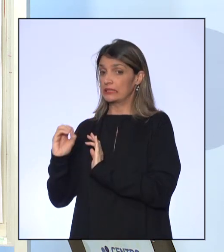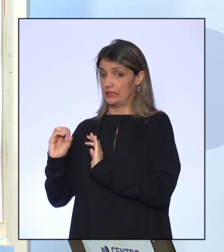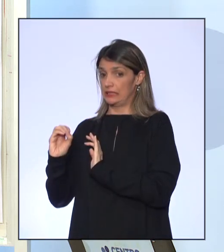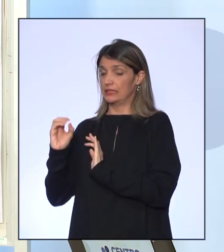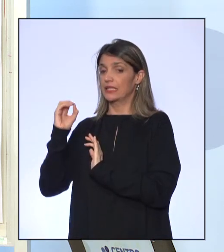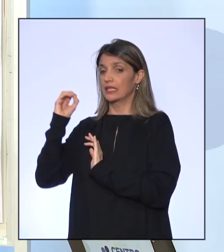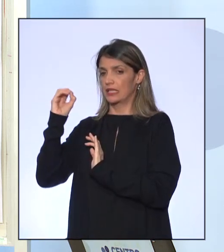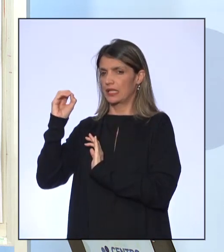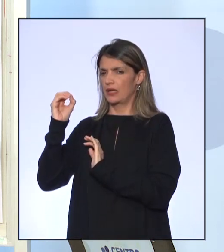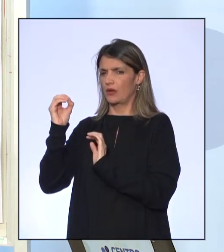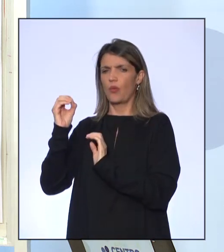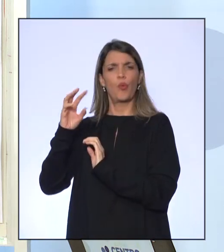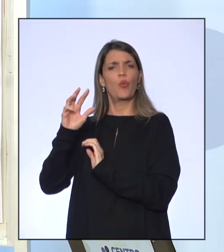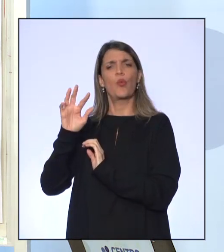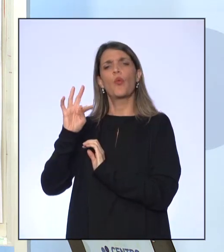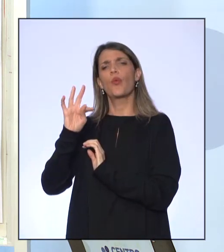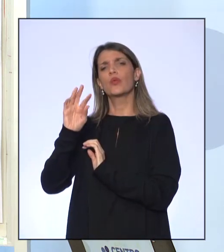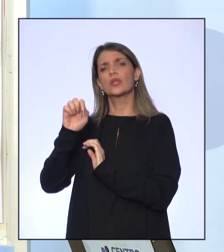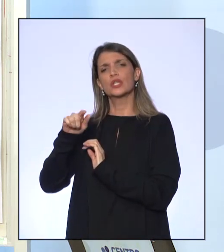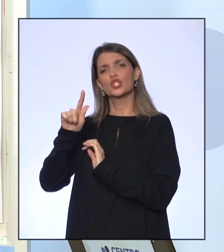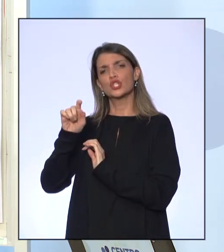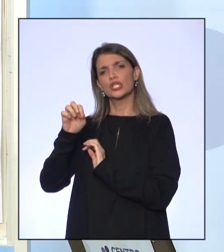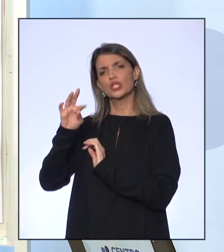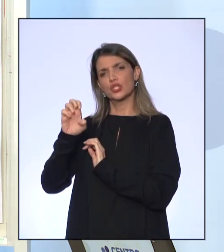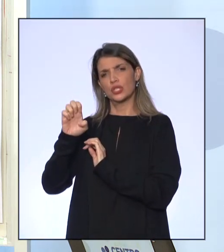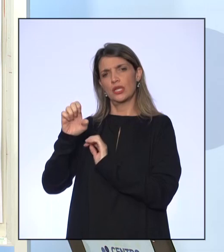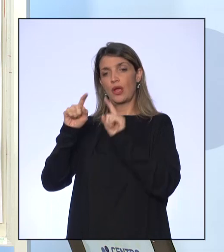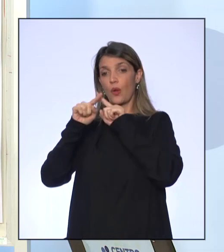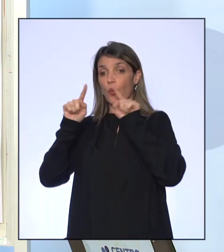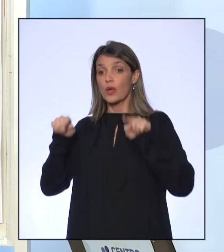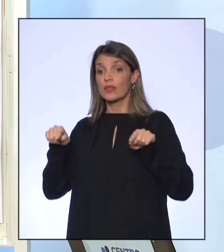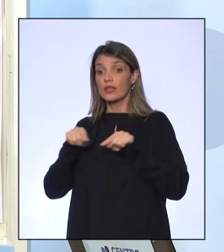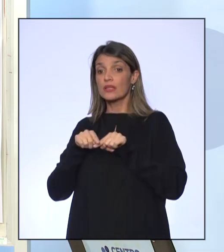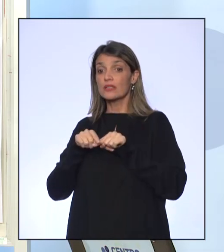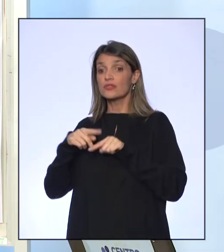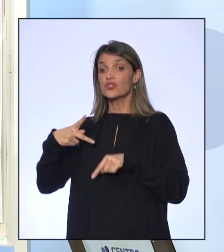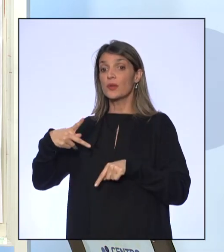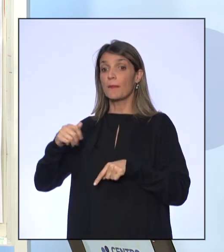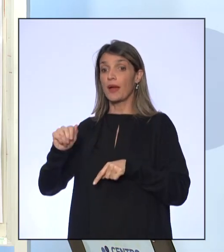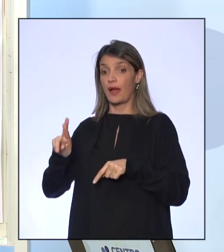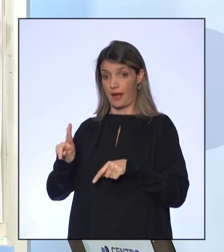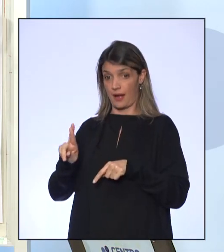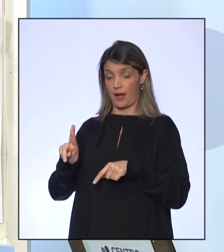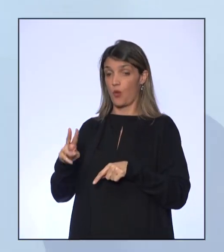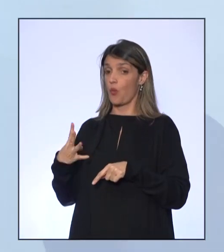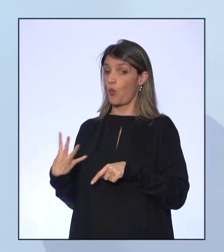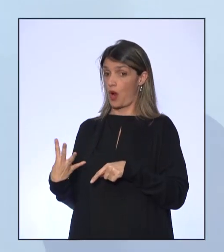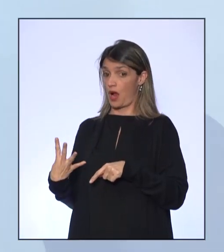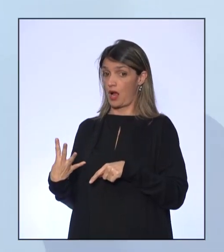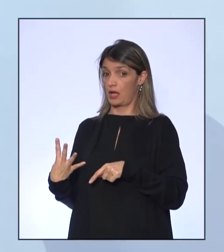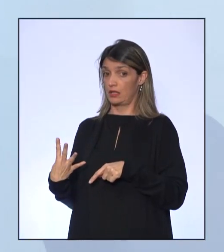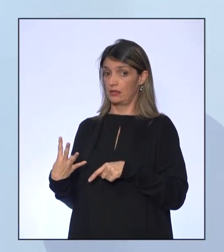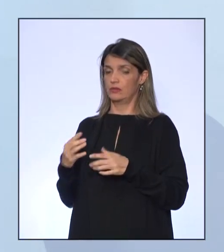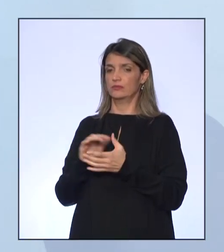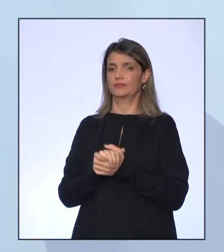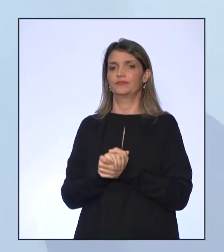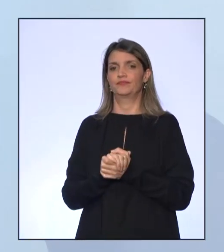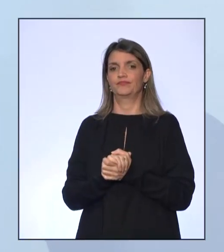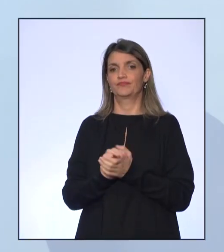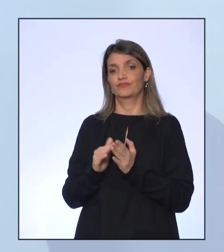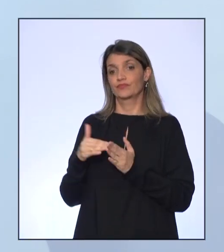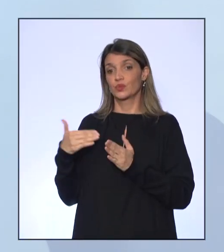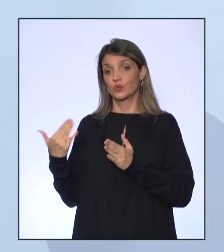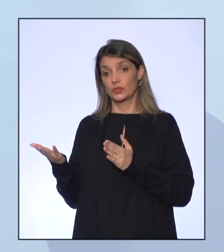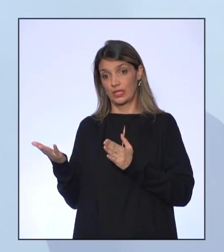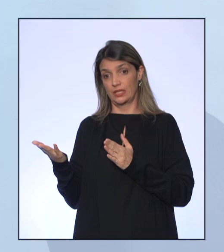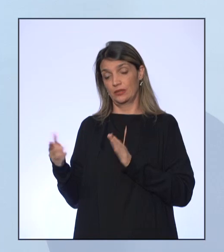graus e eu quero a tangente no caso eu tô no quadrante ar-04 seu prolongar ela aqui ó eu tô no